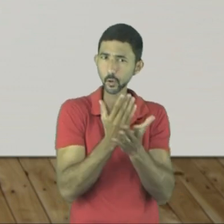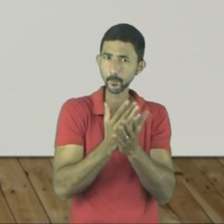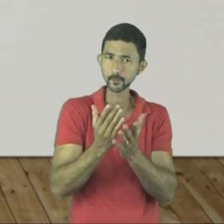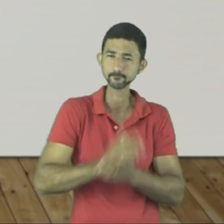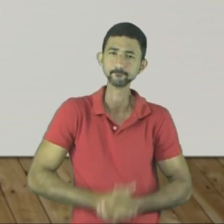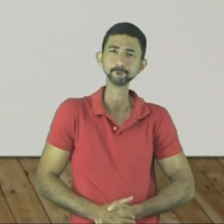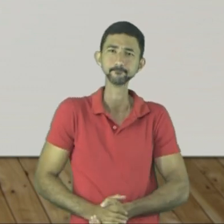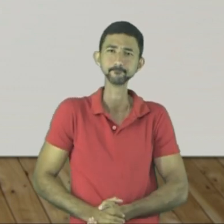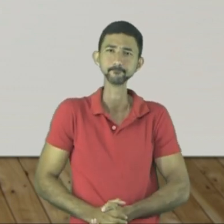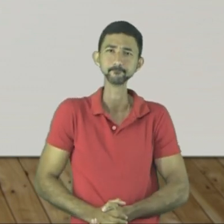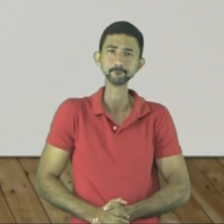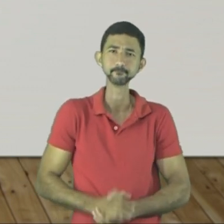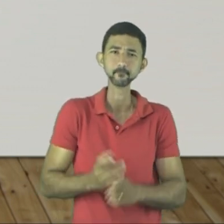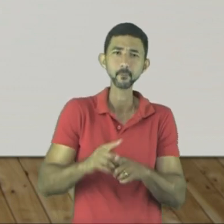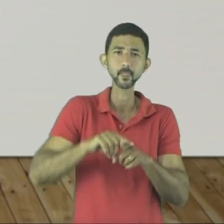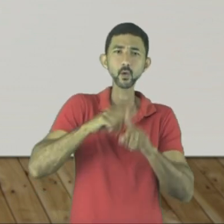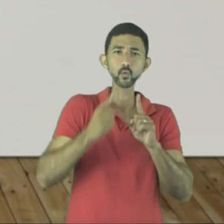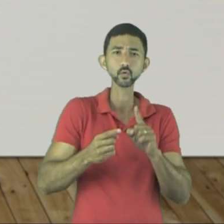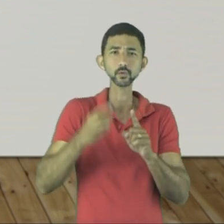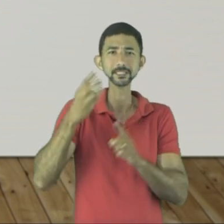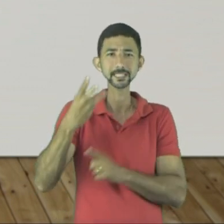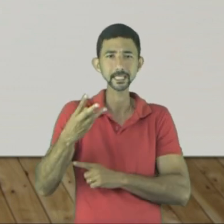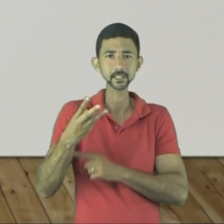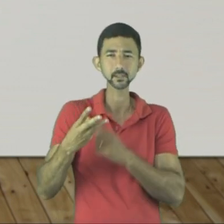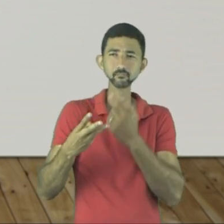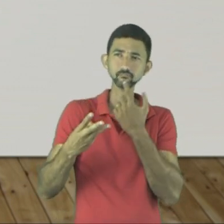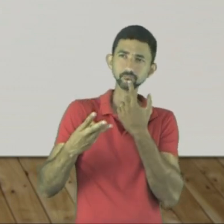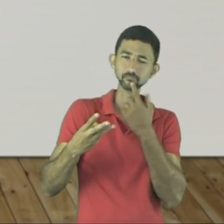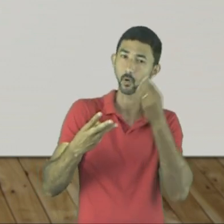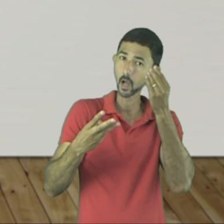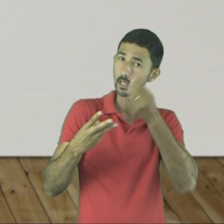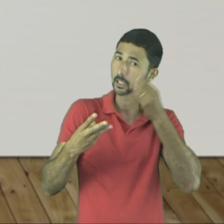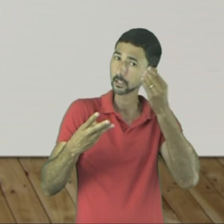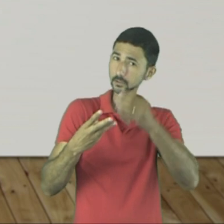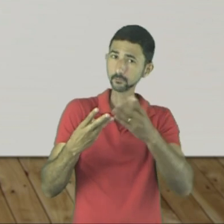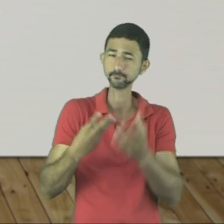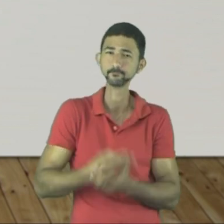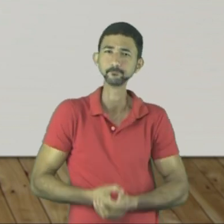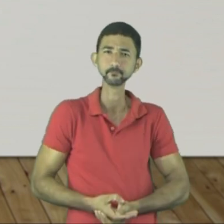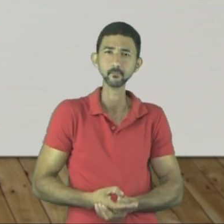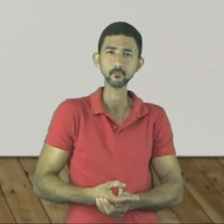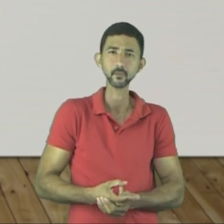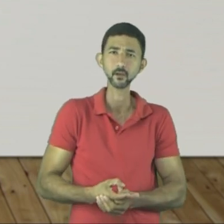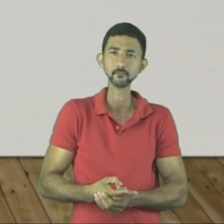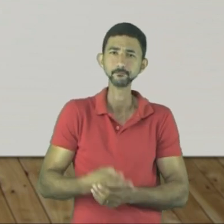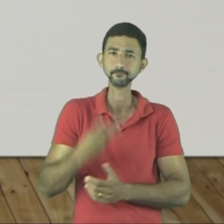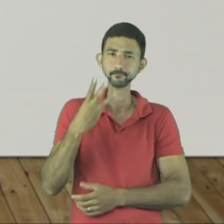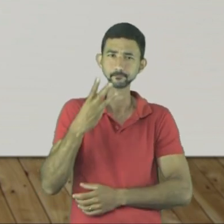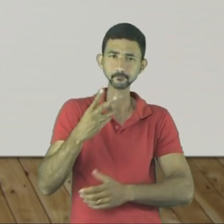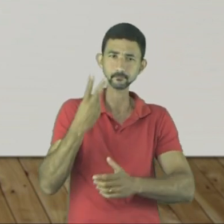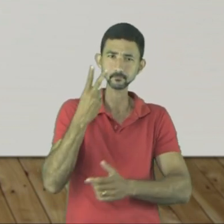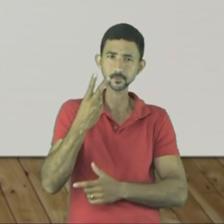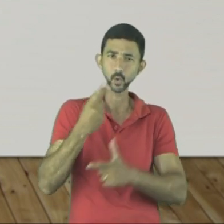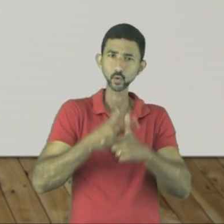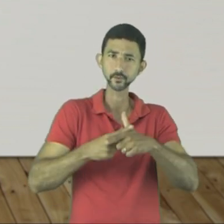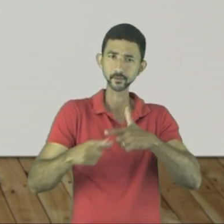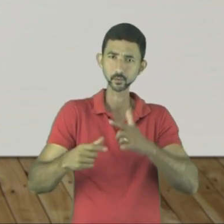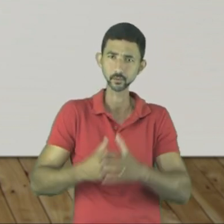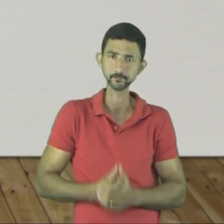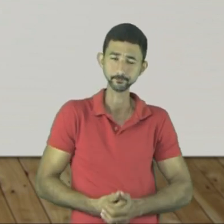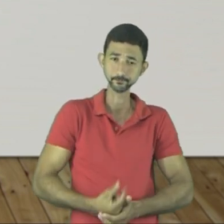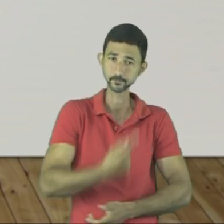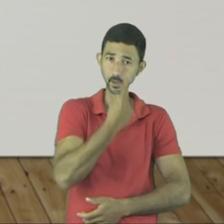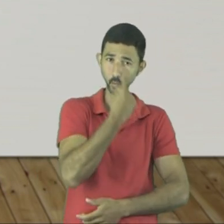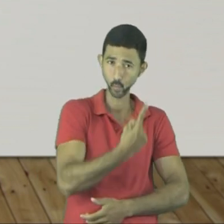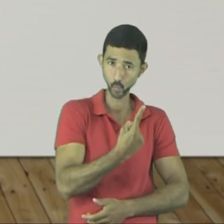primos. Aí ele passou para o 3, bora analisar o 3. O 3 tem apenas 2 divisores também,